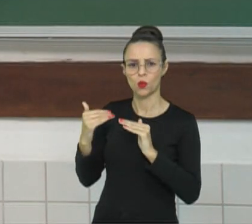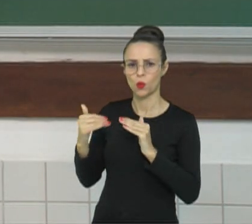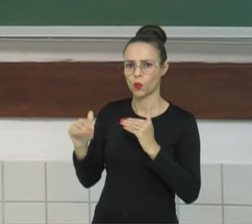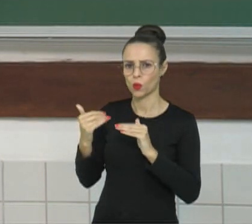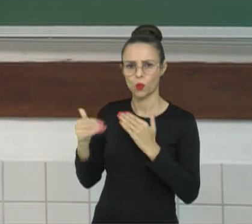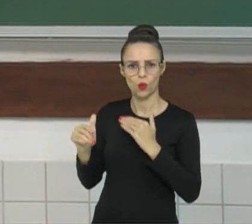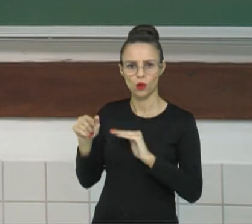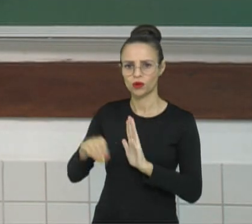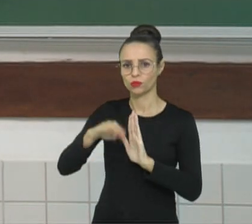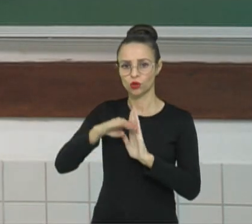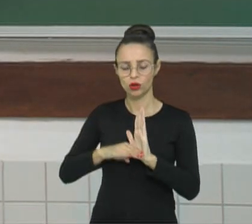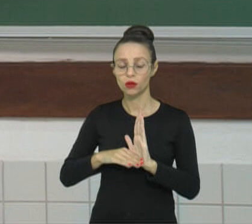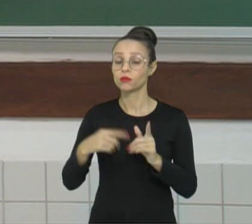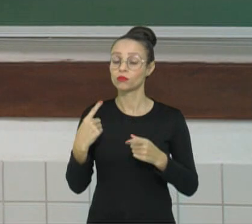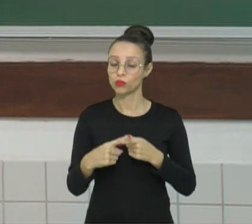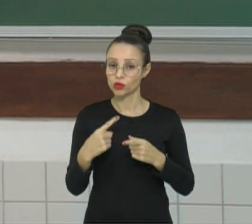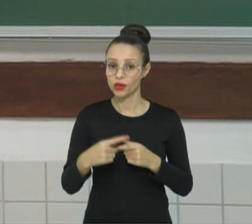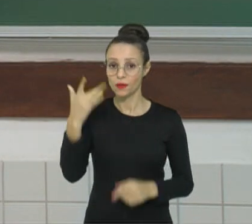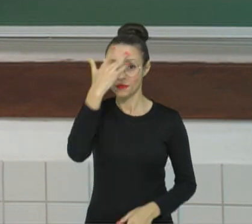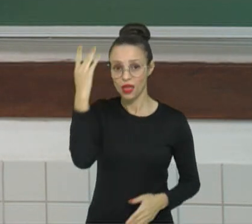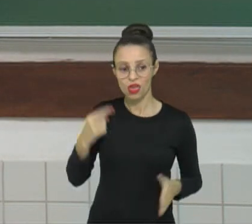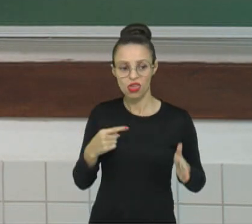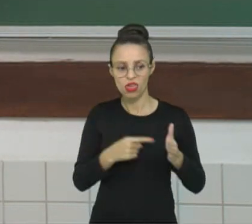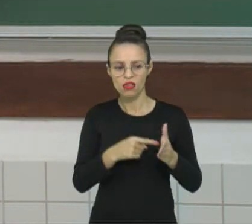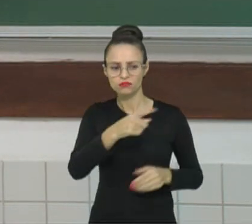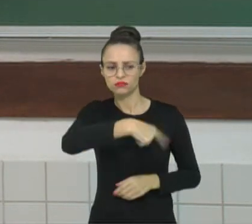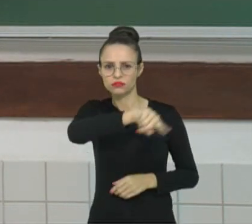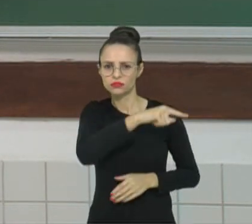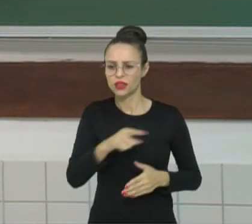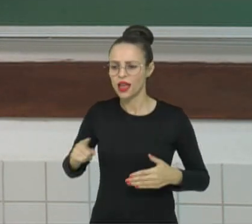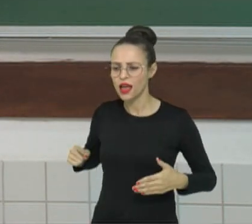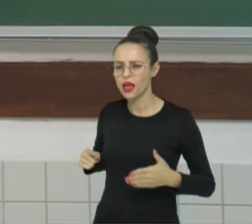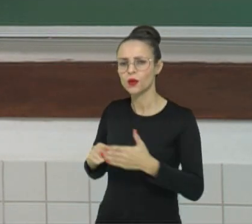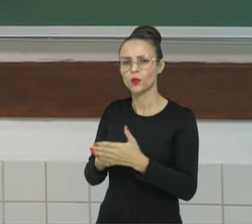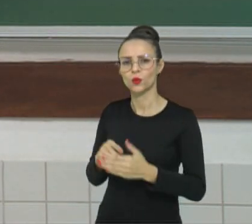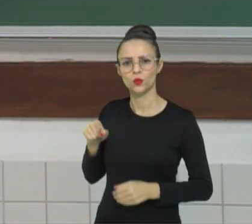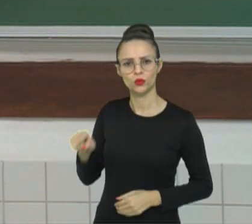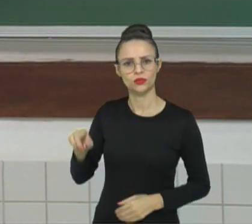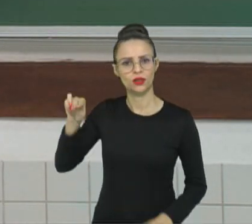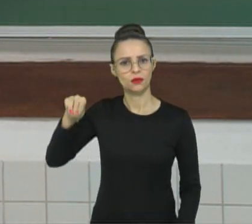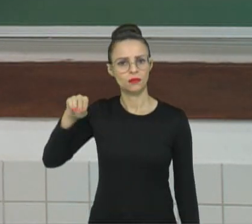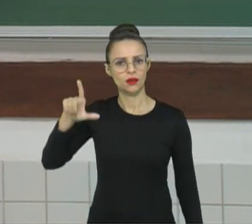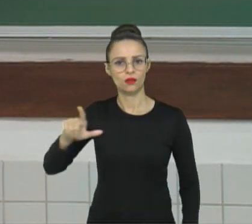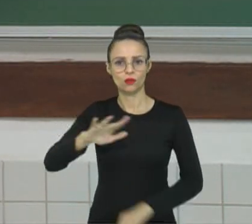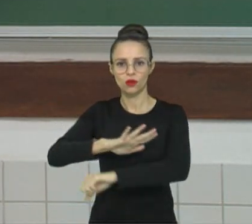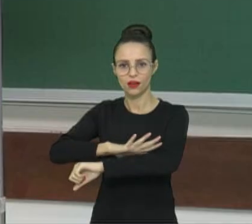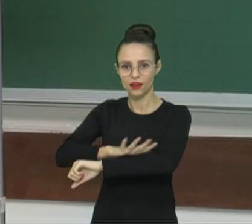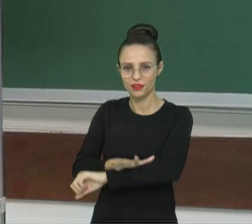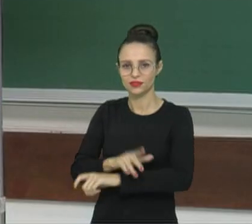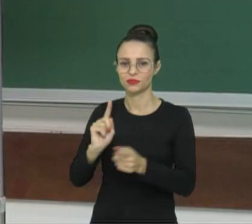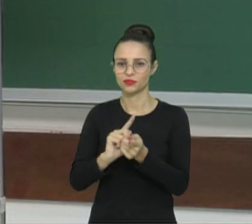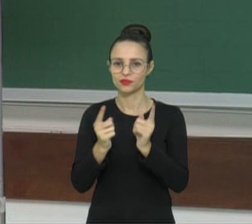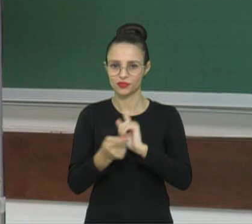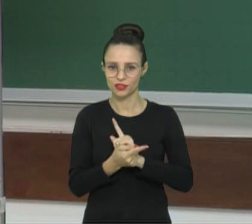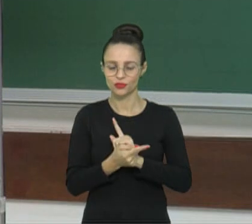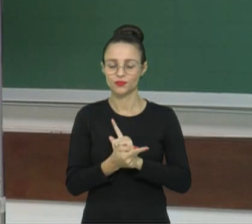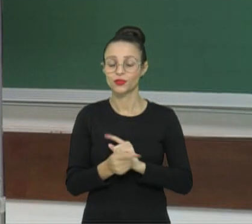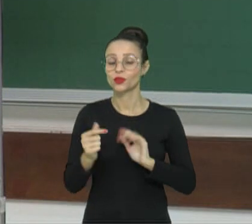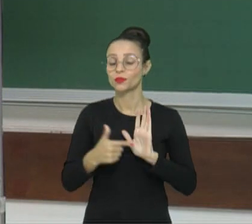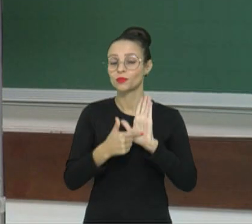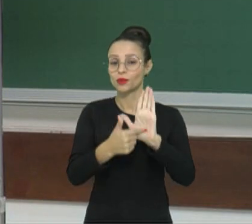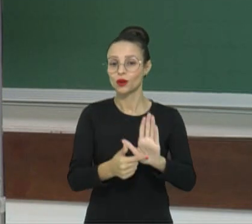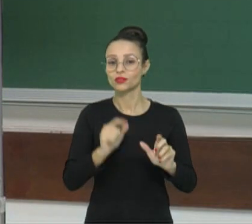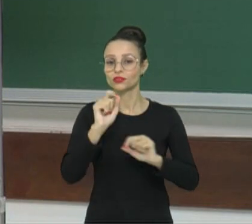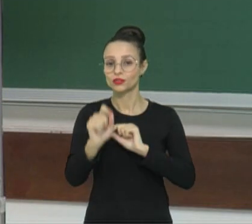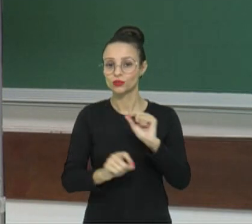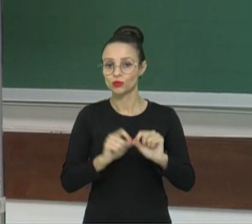programa, certo? Por quê? Aqueles que acusam, né, então, estão acusando a Magalu de racismo. Então, revela